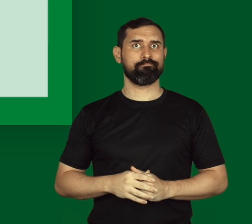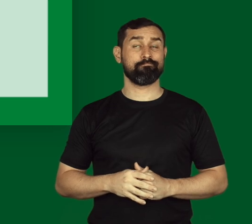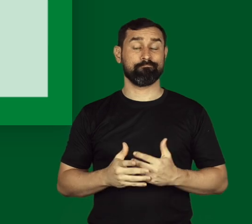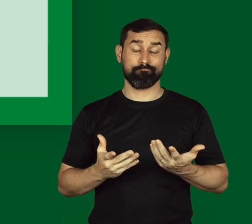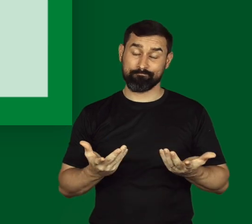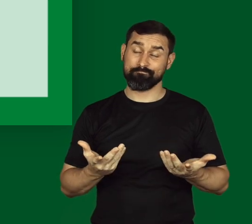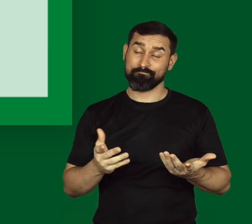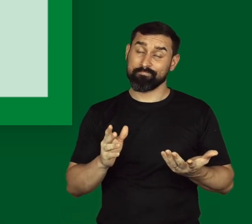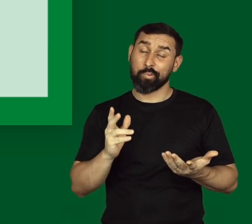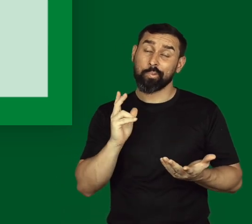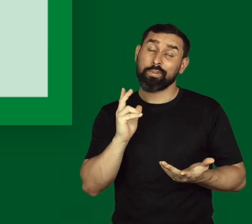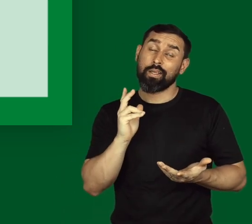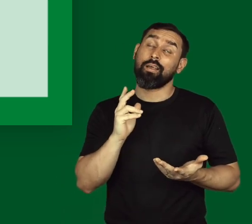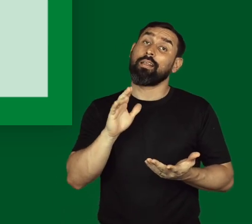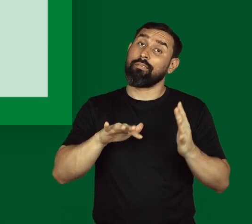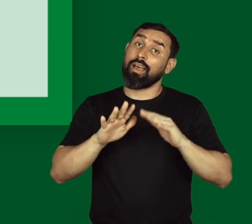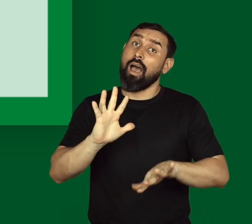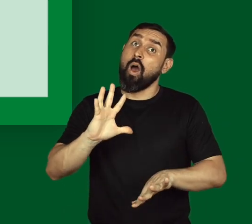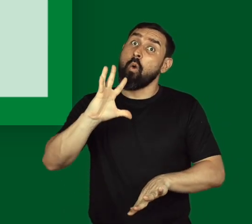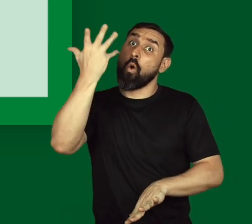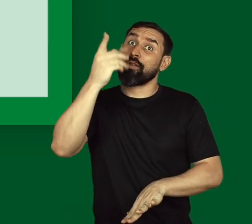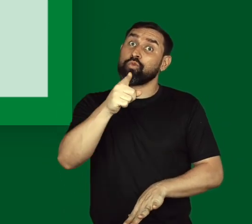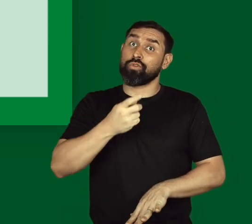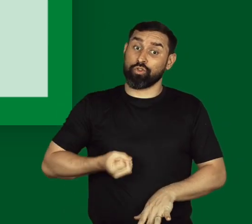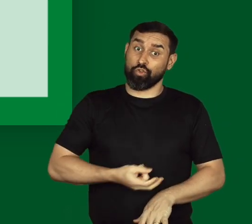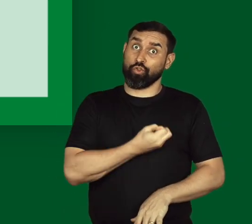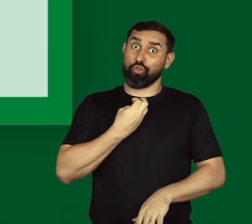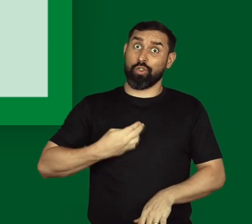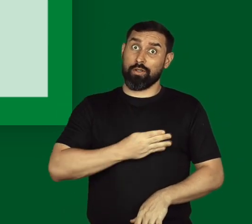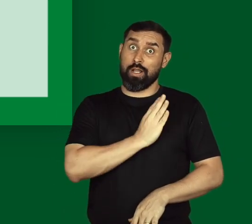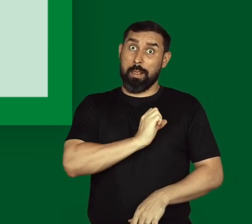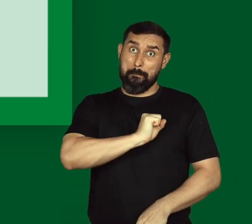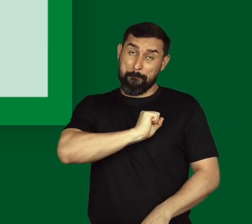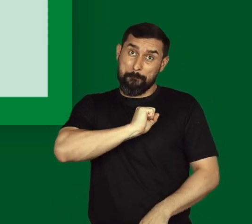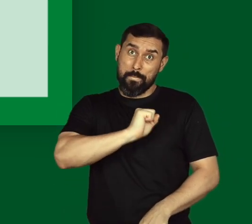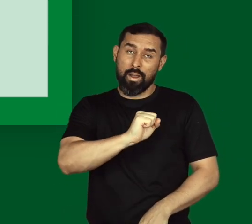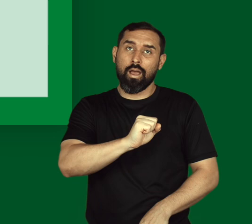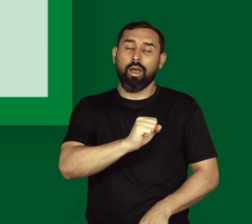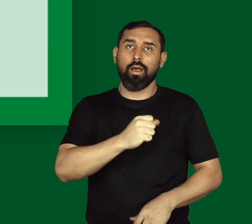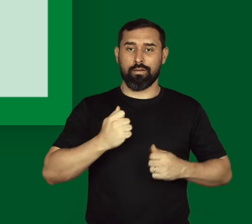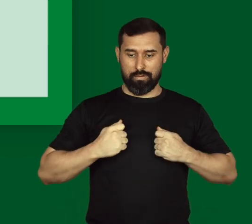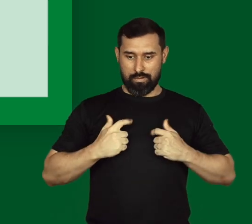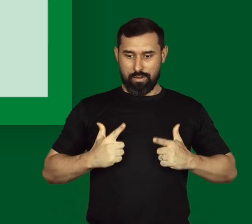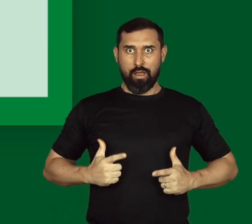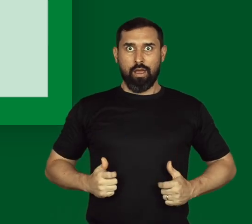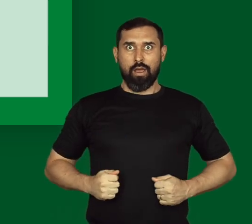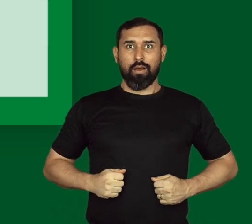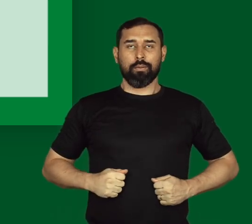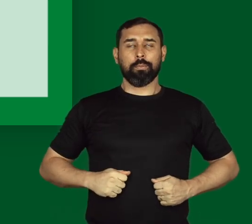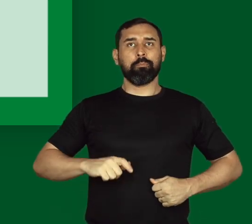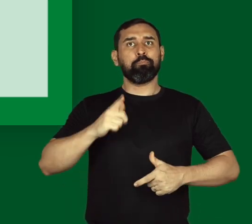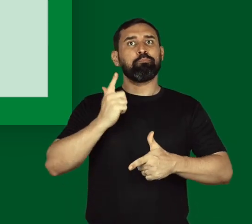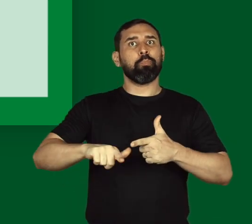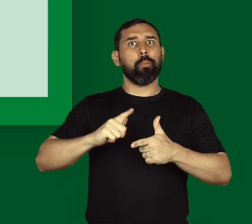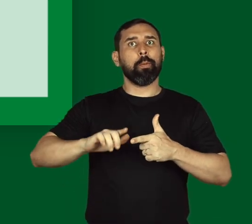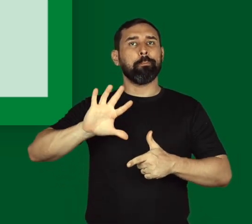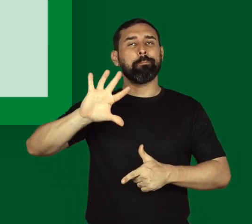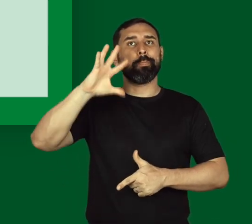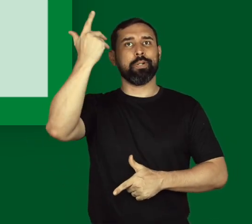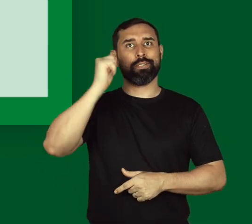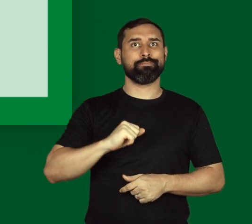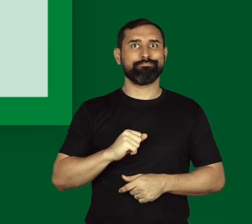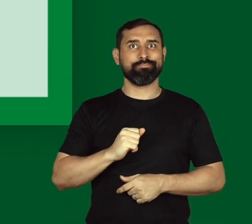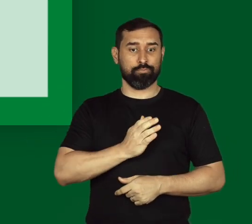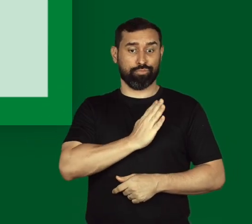concomitante, é normal que no choque cardiogênico você tenha uma congestão pulmonar, porque a bomba cardíaca não está funcionando